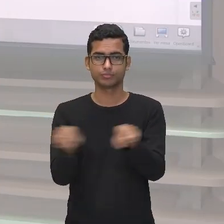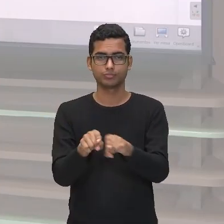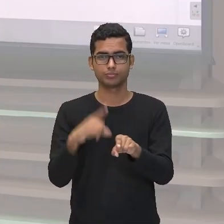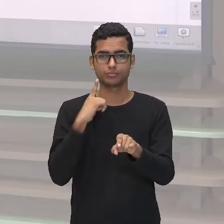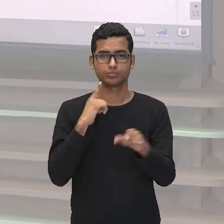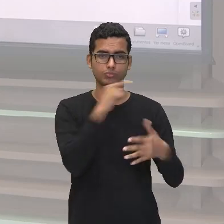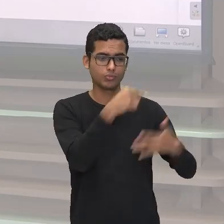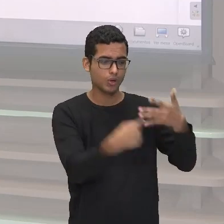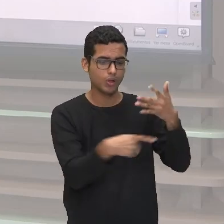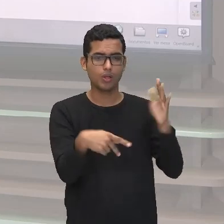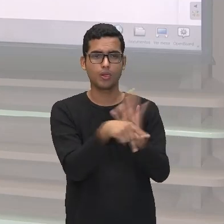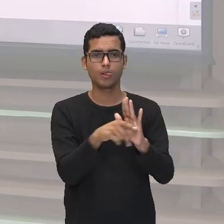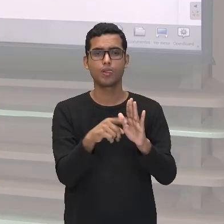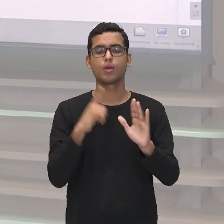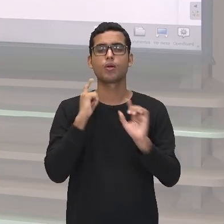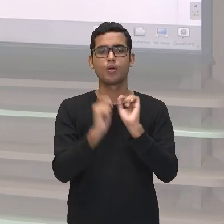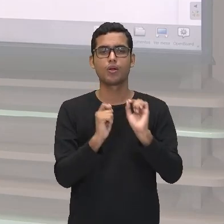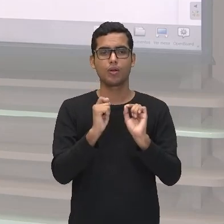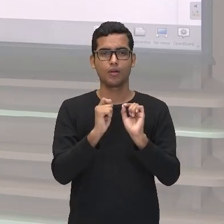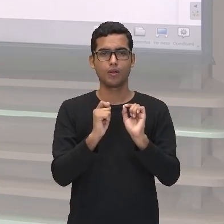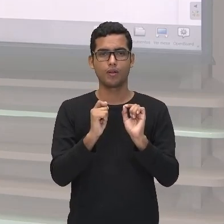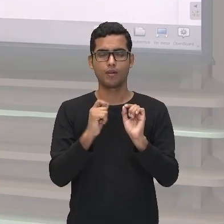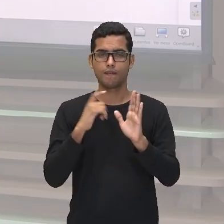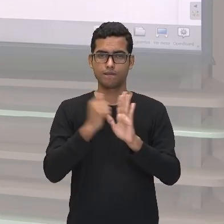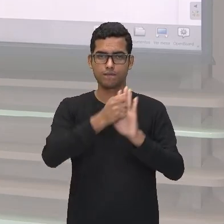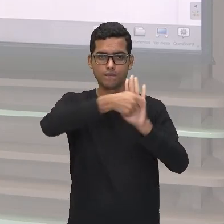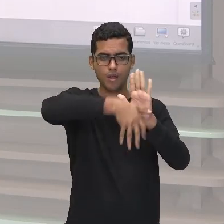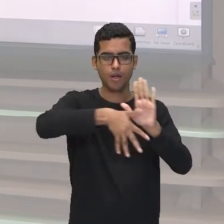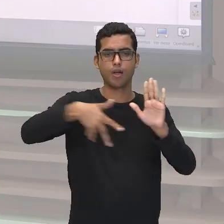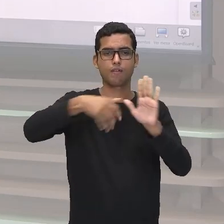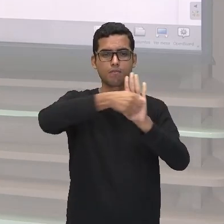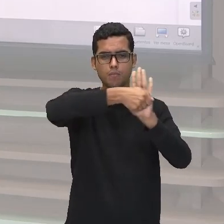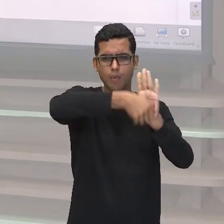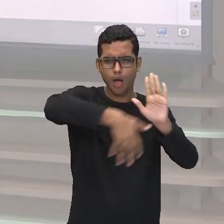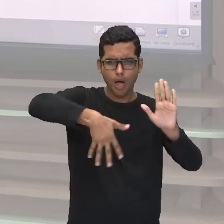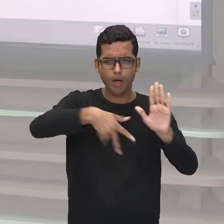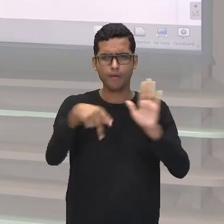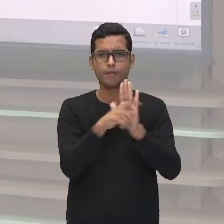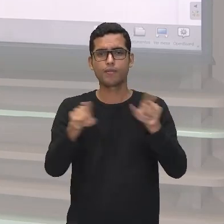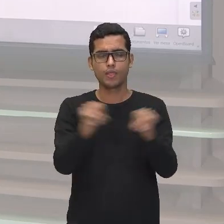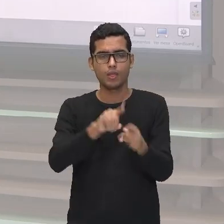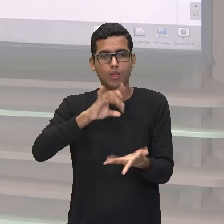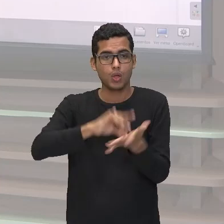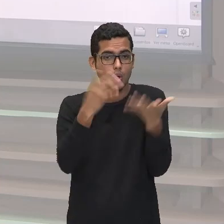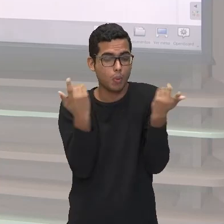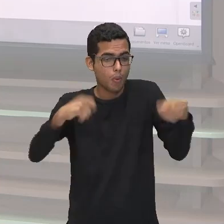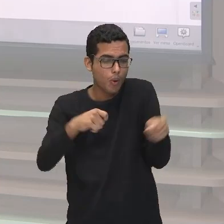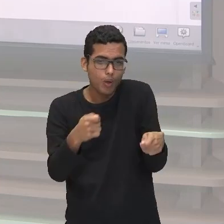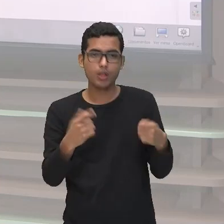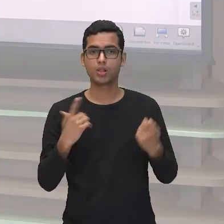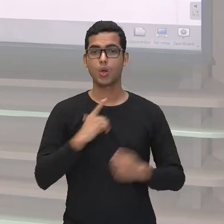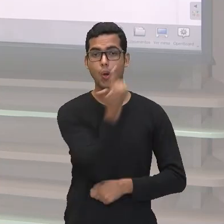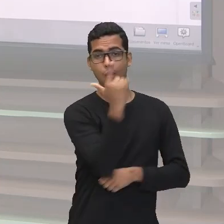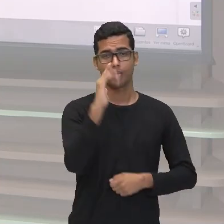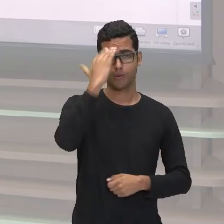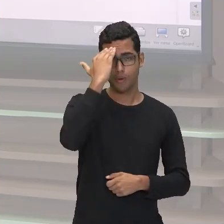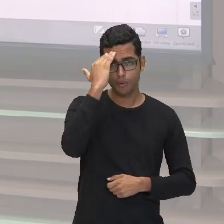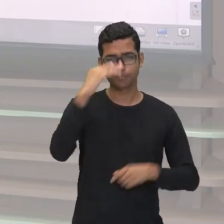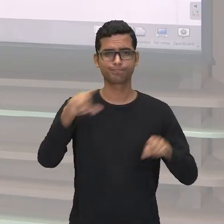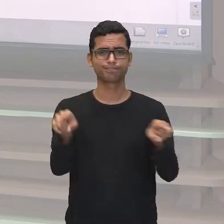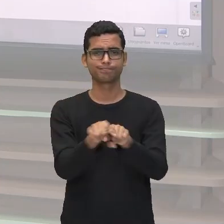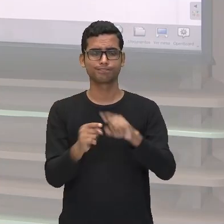pelas figuras de linguagem. São elas que permitem esta outra compreensão, esse